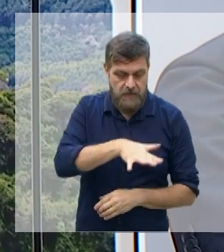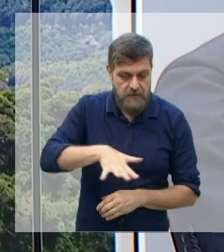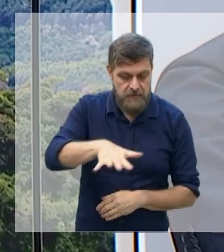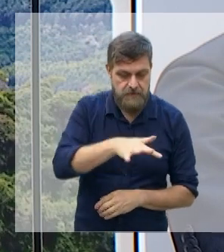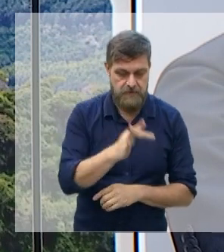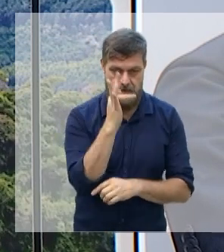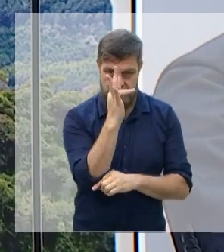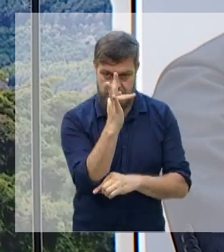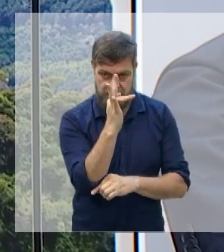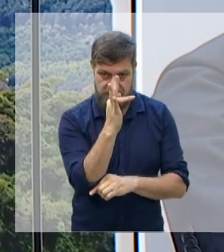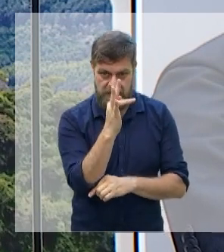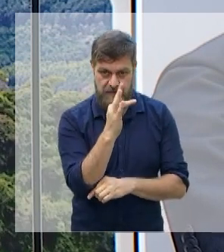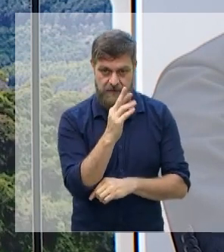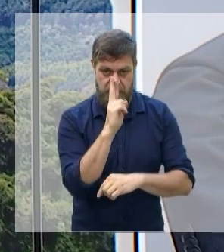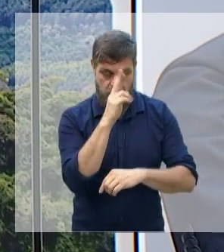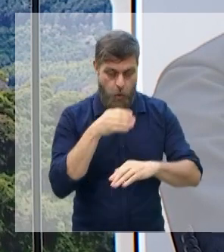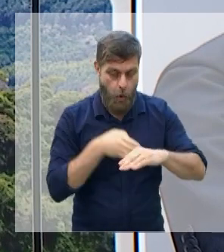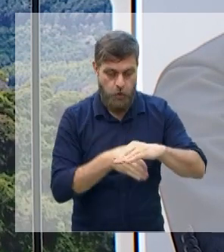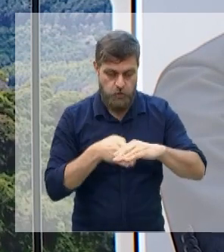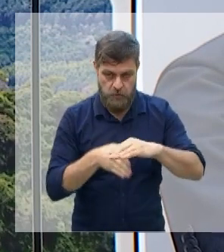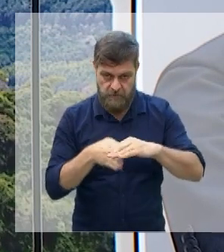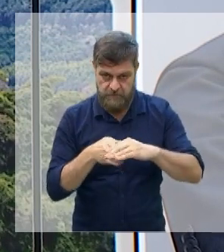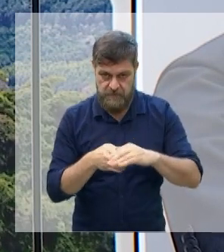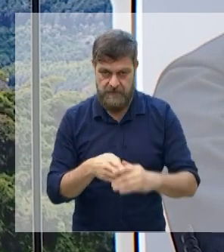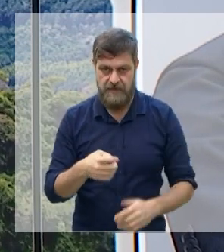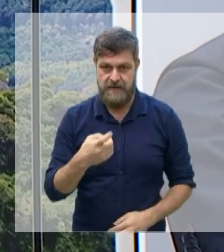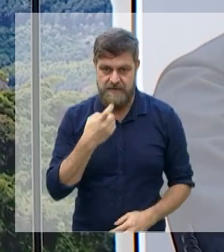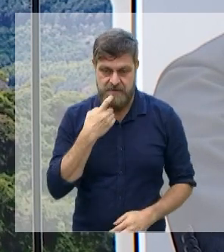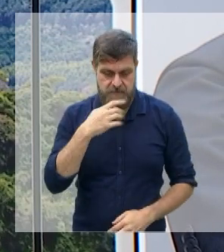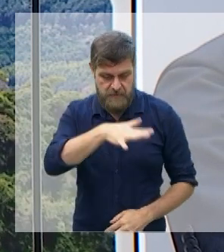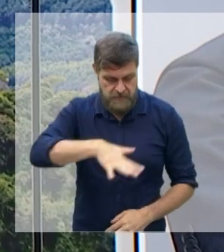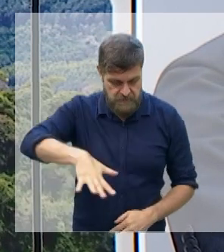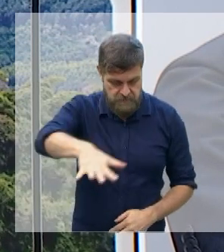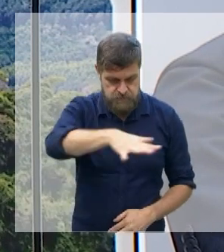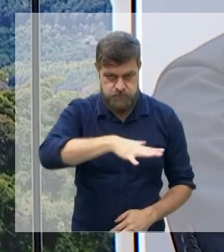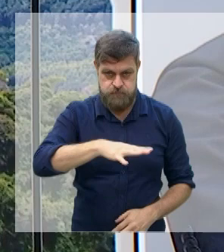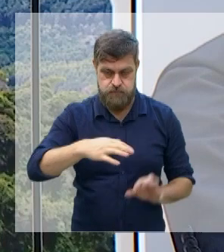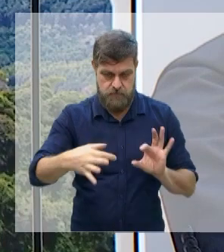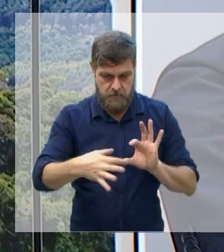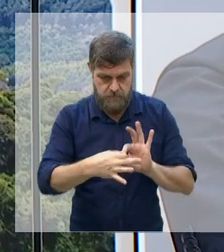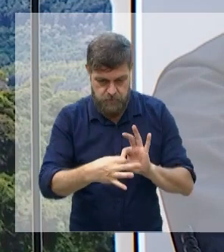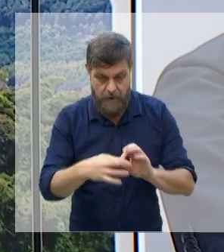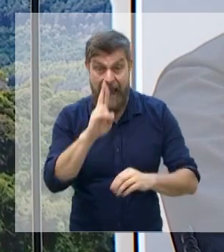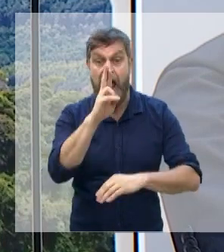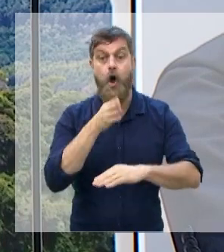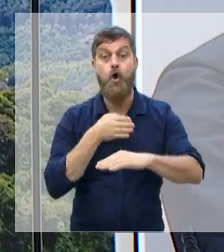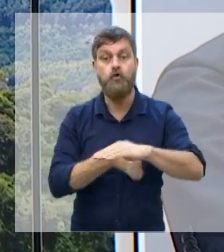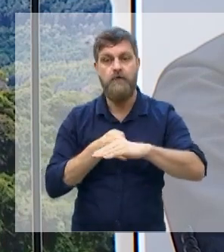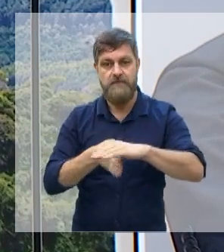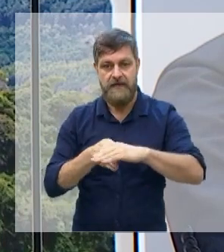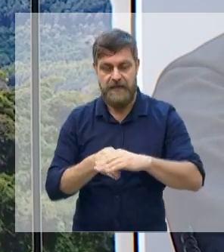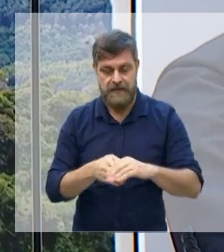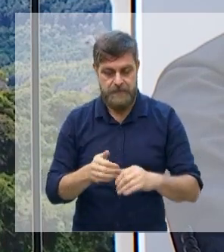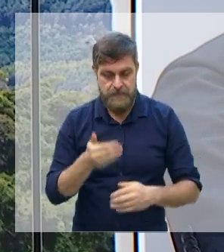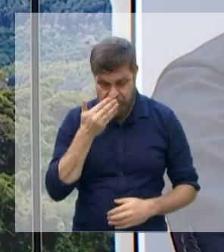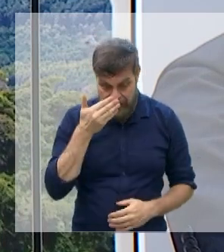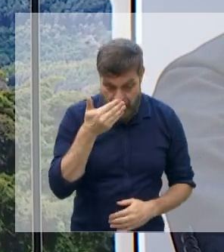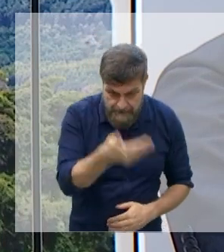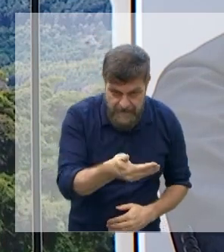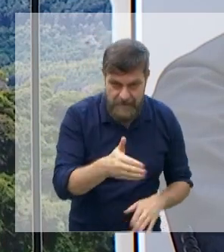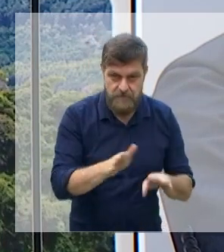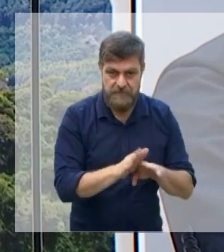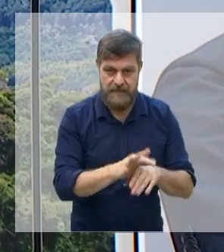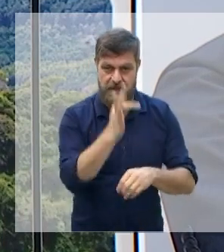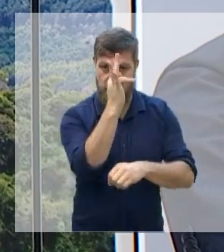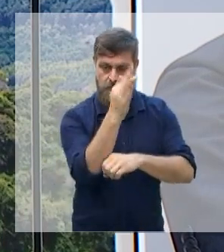terminal rodoviário intermunicipal neckel ramos de azevedo que a nossa rodoviária ao lado tem o terminal